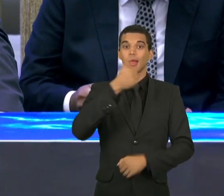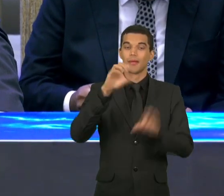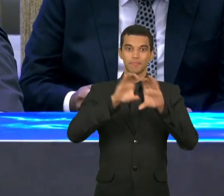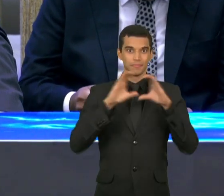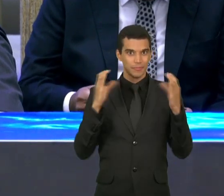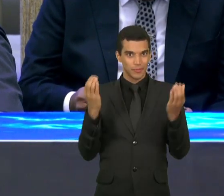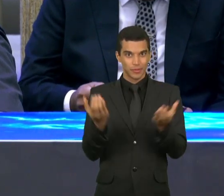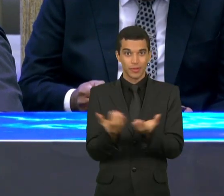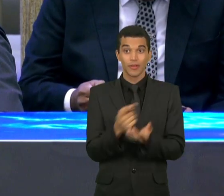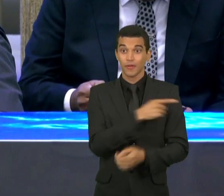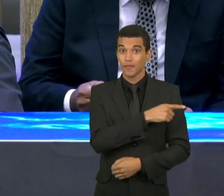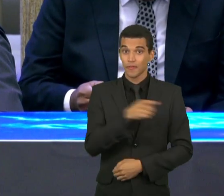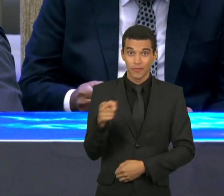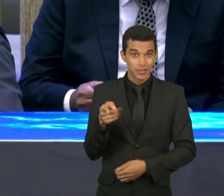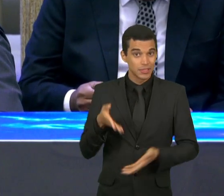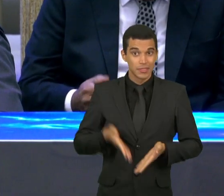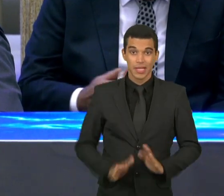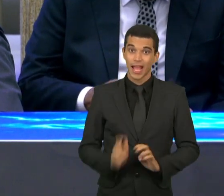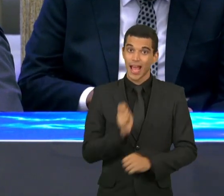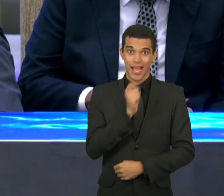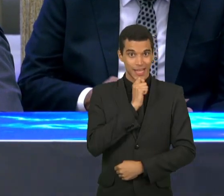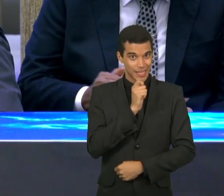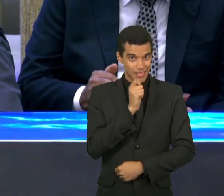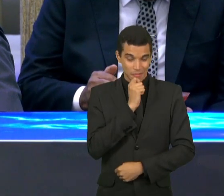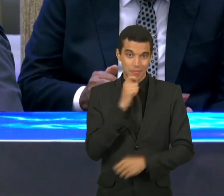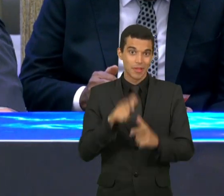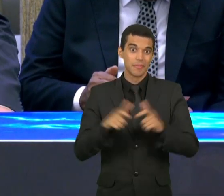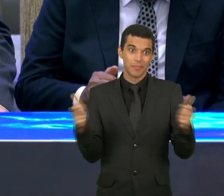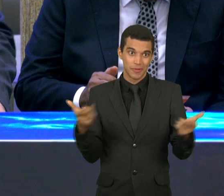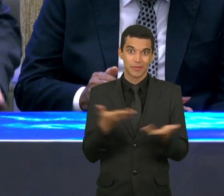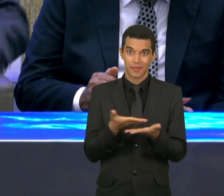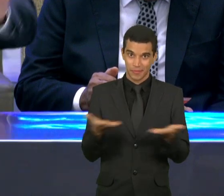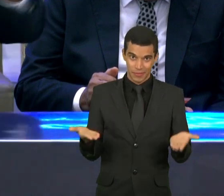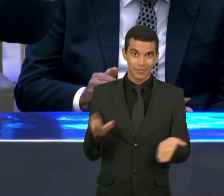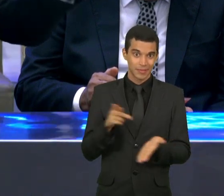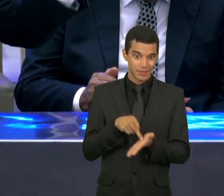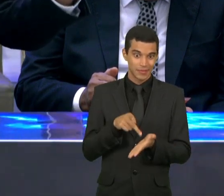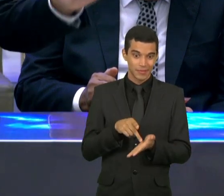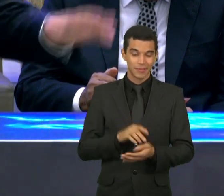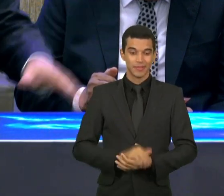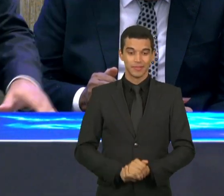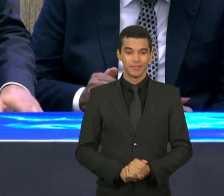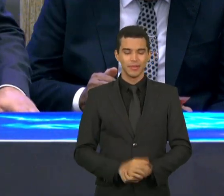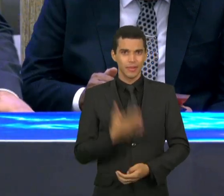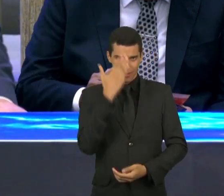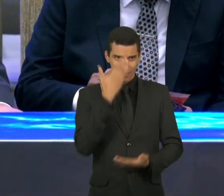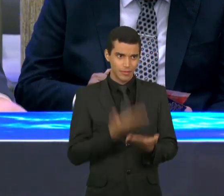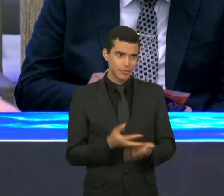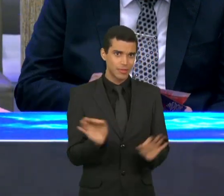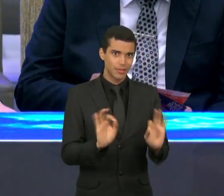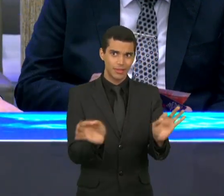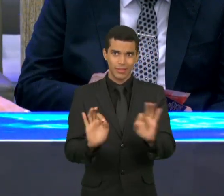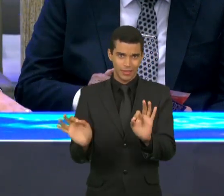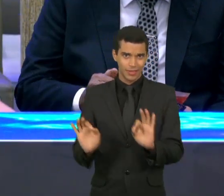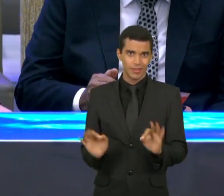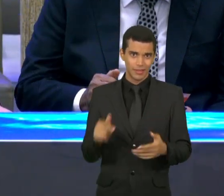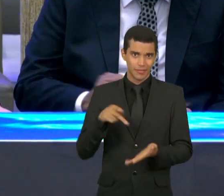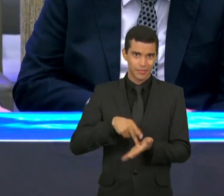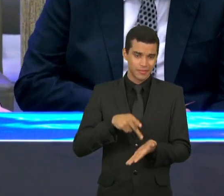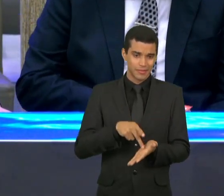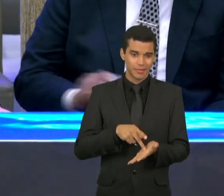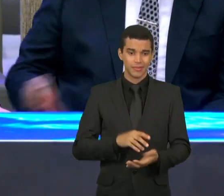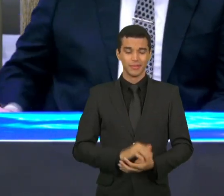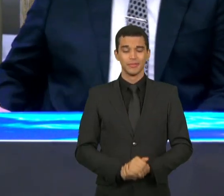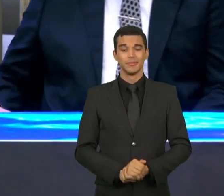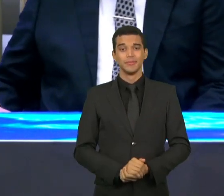congresso, vocês não existiam, a maioria de vocês, não é? Eu acredito que quase ninguém aqui. Não é verdade?